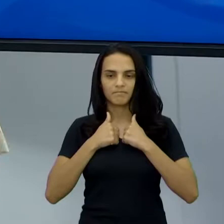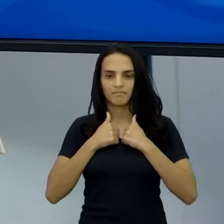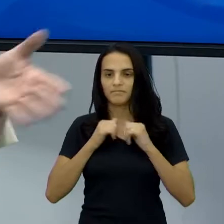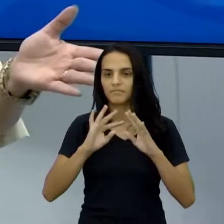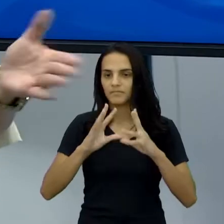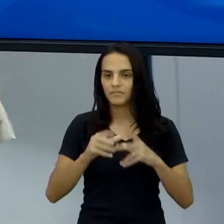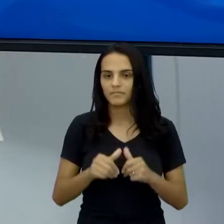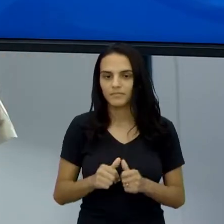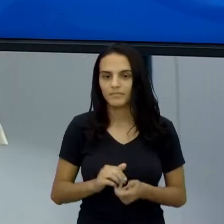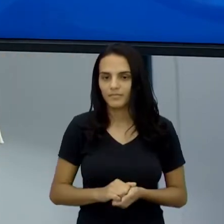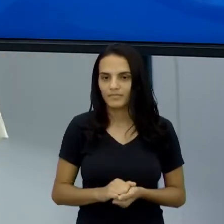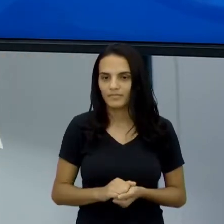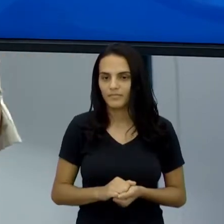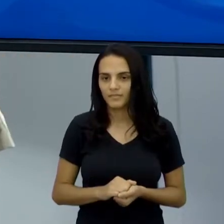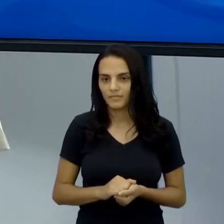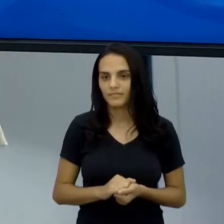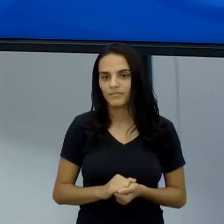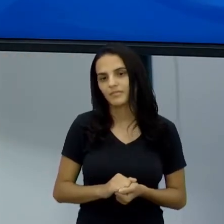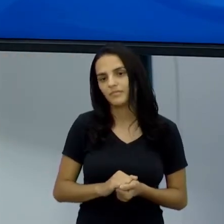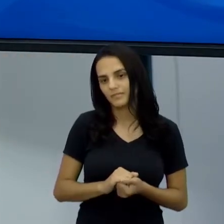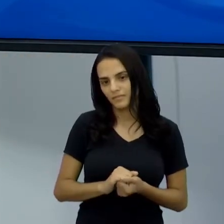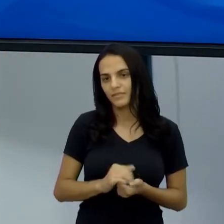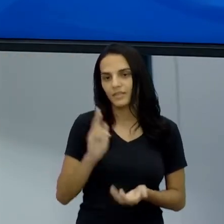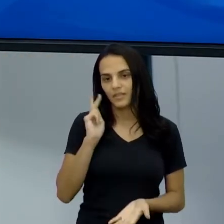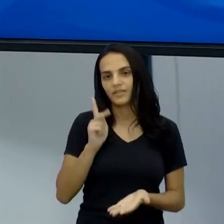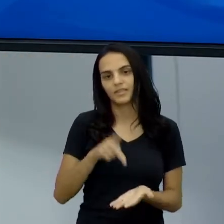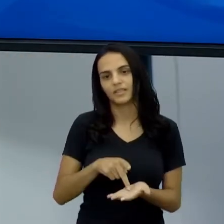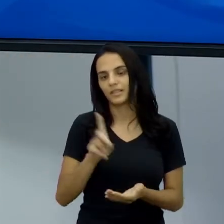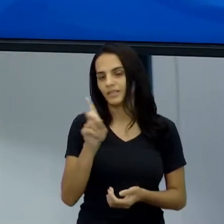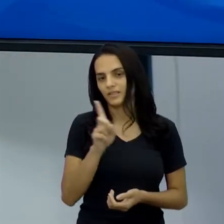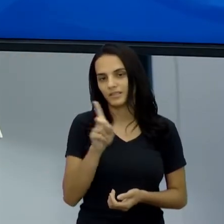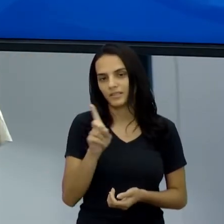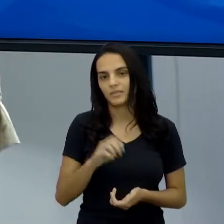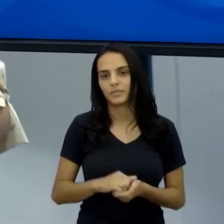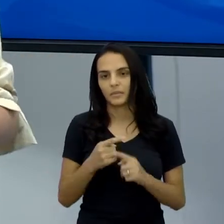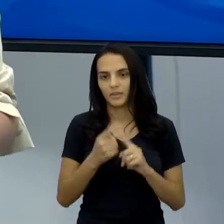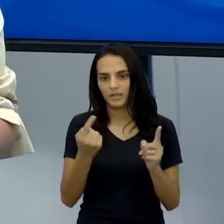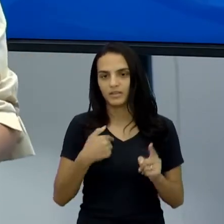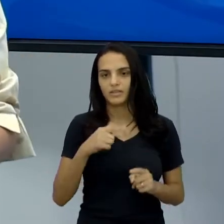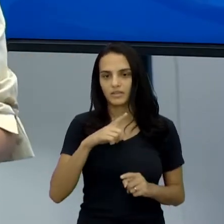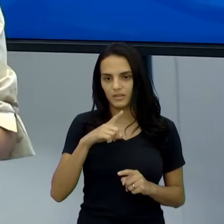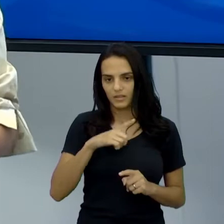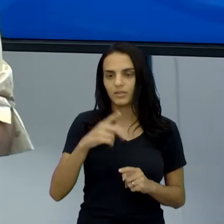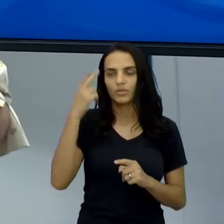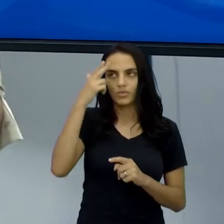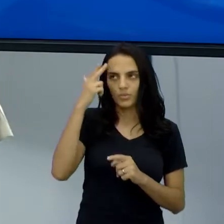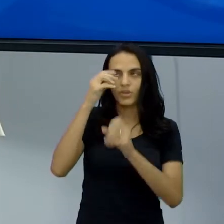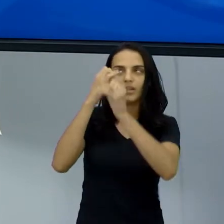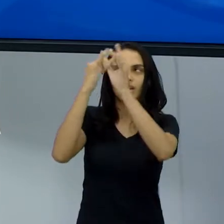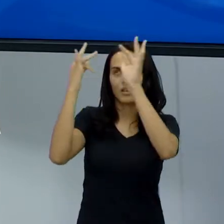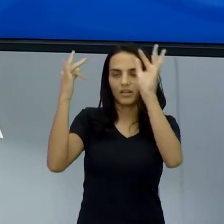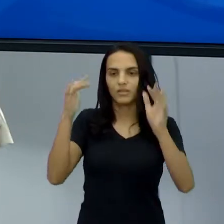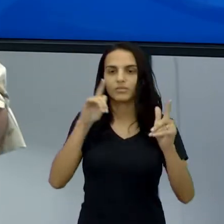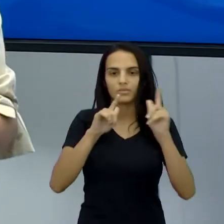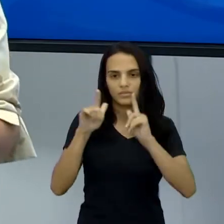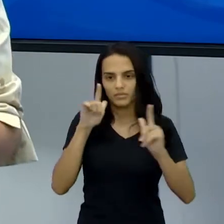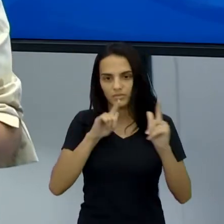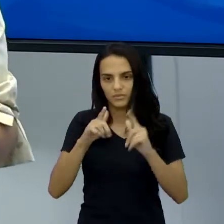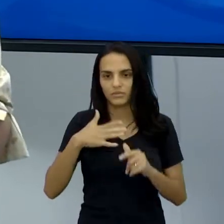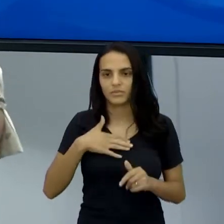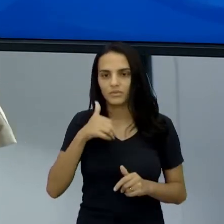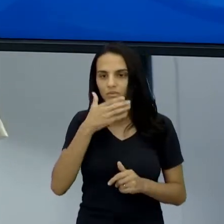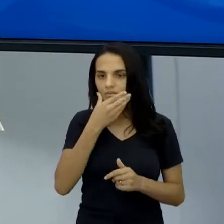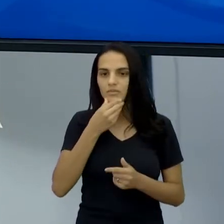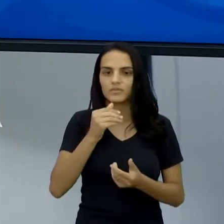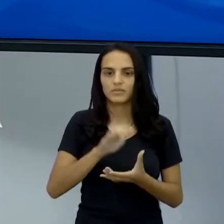na vida, né? Não, só que não, porque a realidade não é assim. Mas eu tenho aquilo que eu sonhei, né? Não do meu marido, porque do